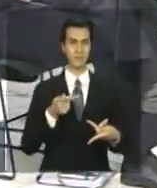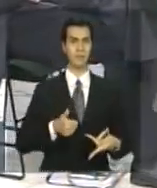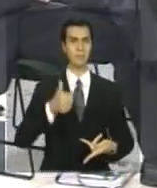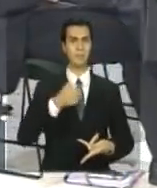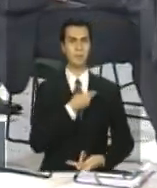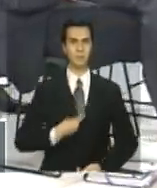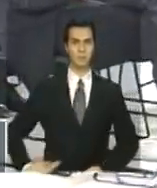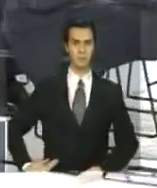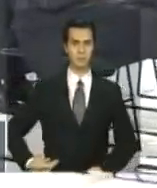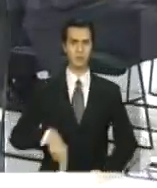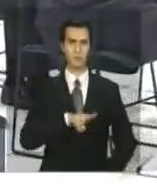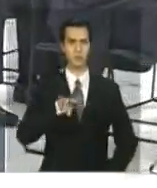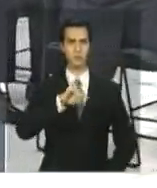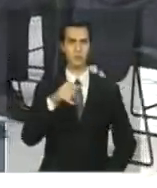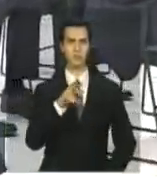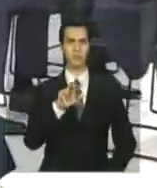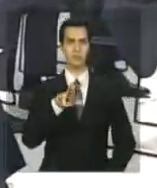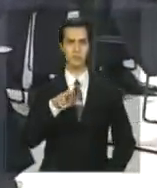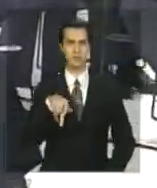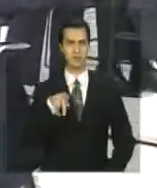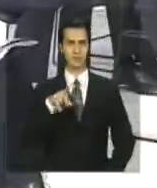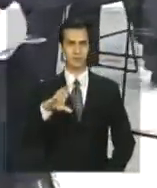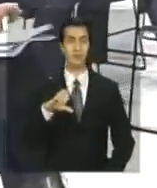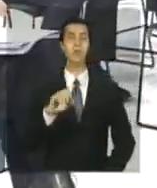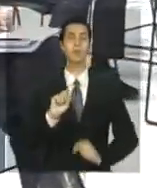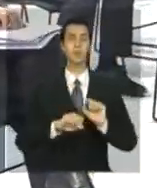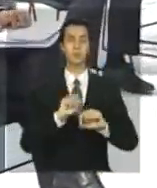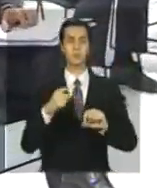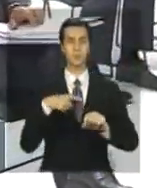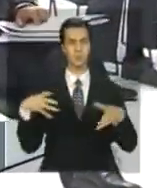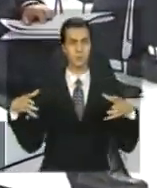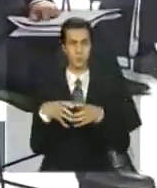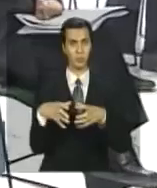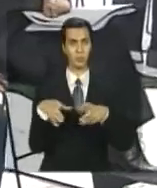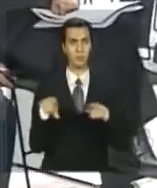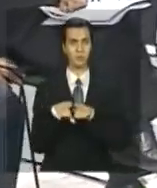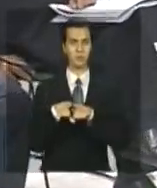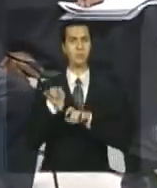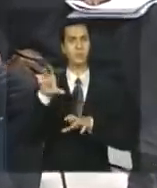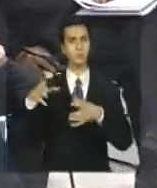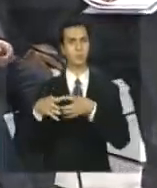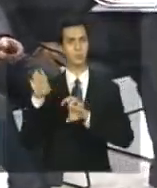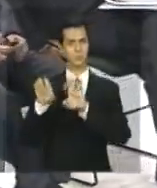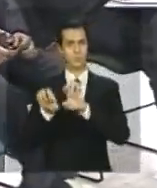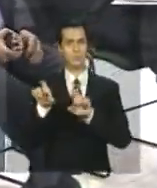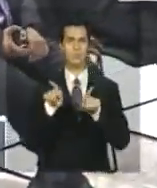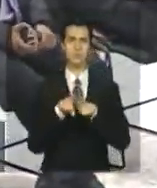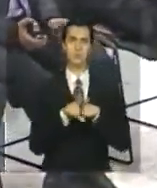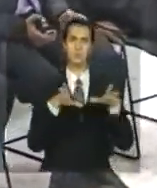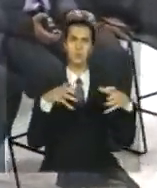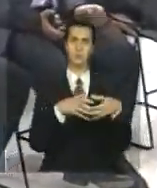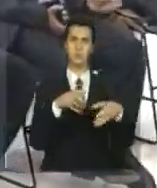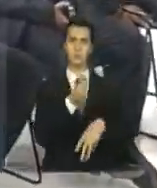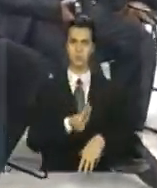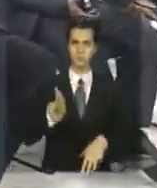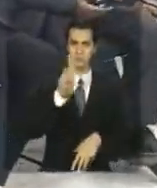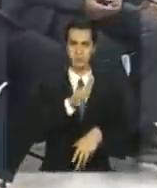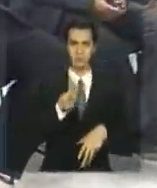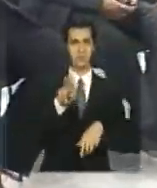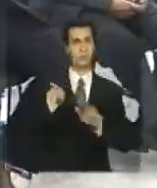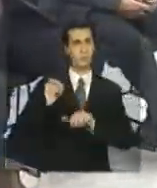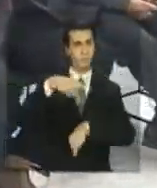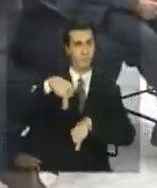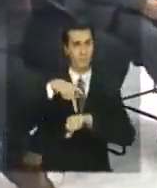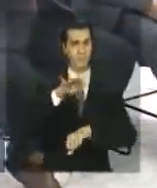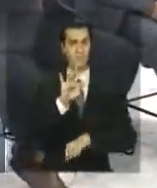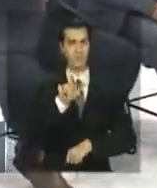Jyrki Katainen, acompanhado de expressiva delegação de empresários e acadêmicos finlandeses,